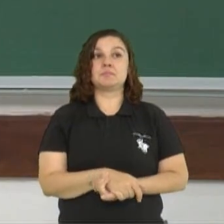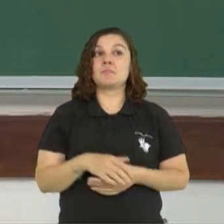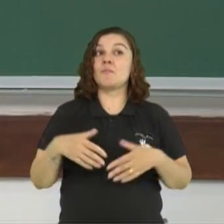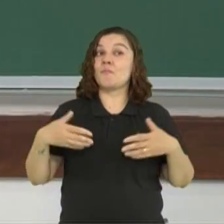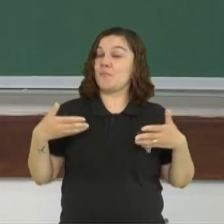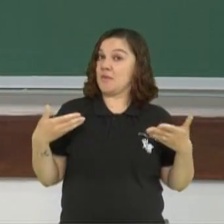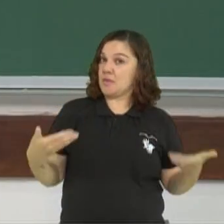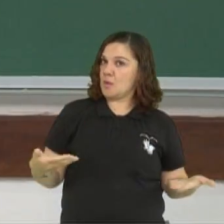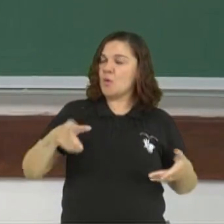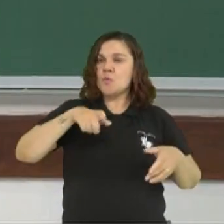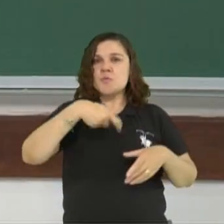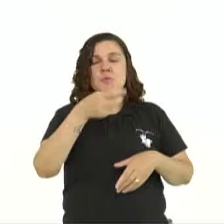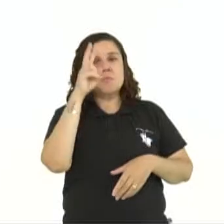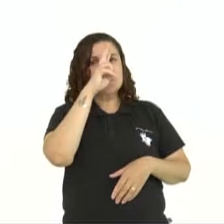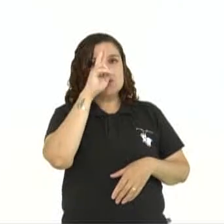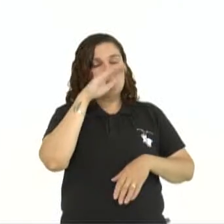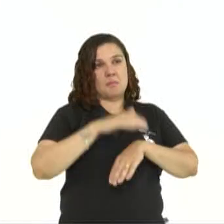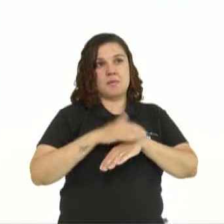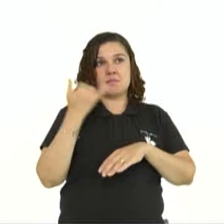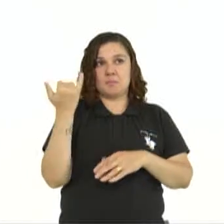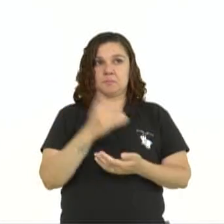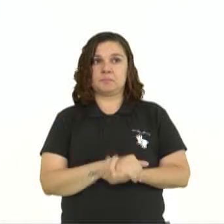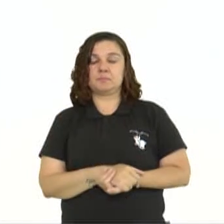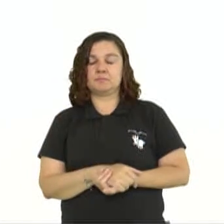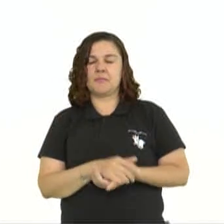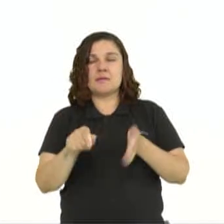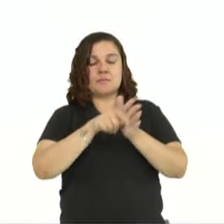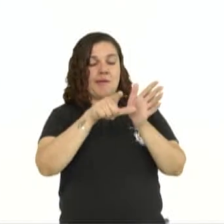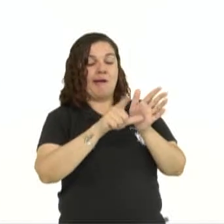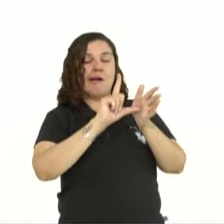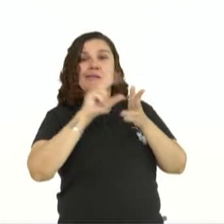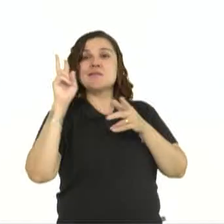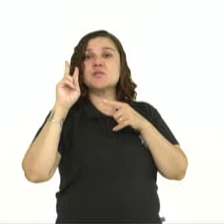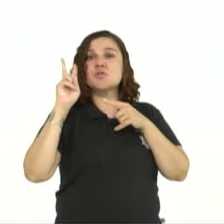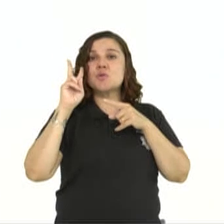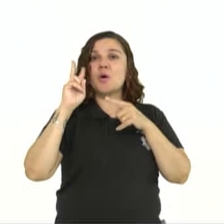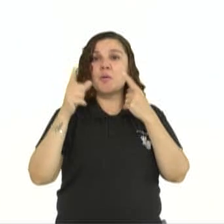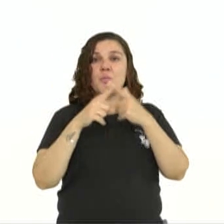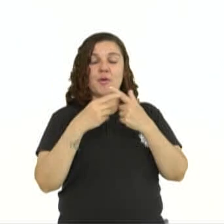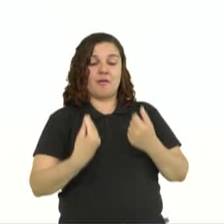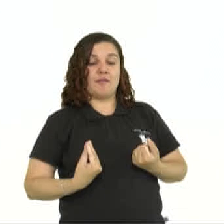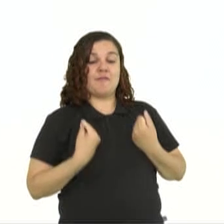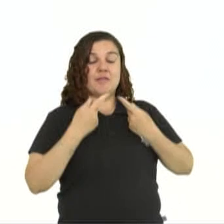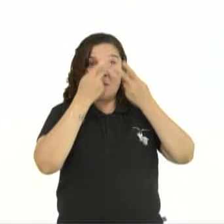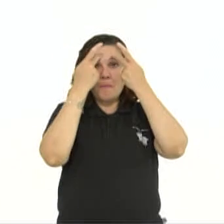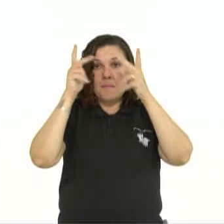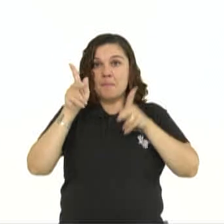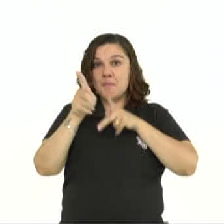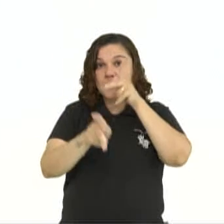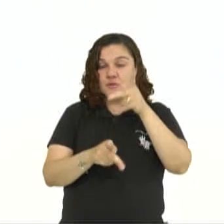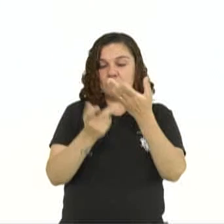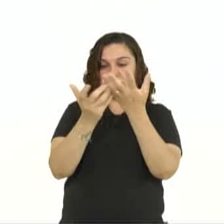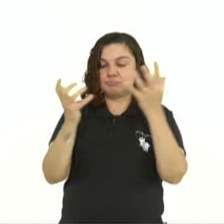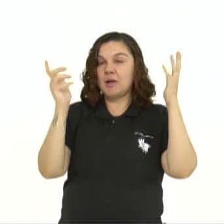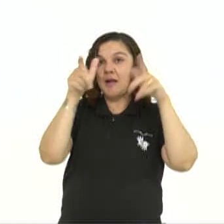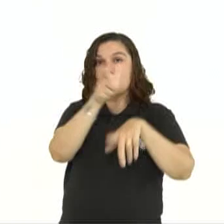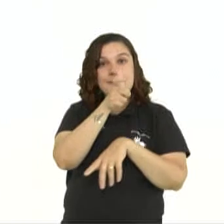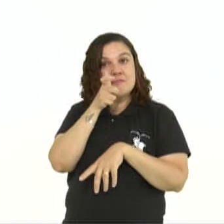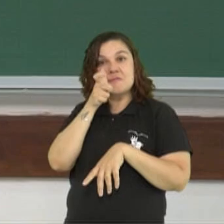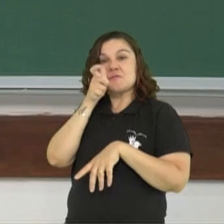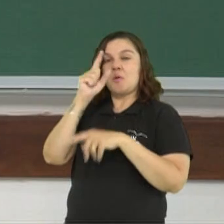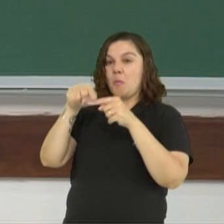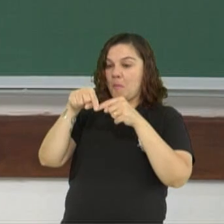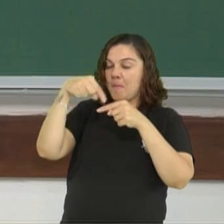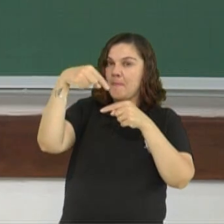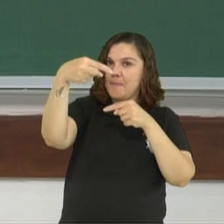Agora, aspectos da história. O que é muito importante? Pré-história. A pré-história é o convívio do homem à natureza sobrenatural. É um registro visual. A gente vai ver um pouquinho mais